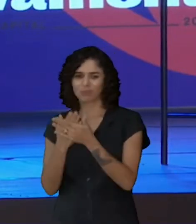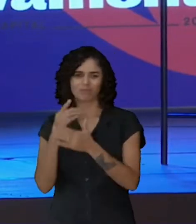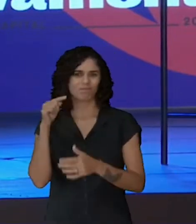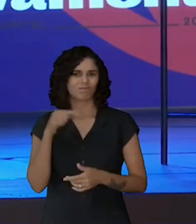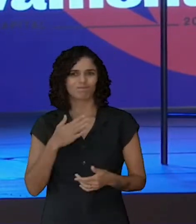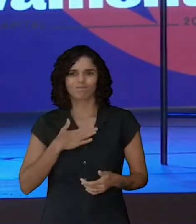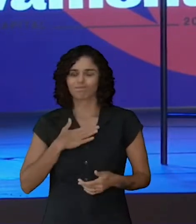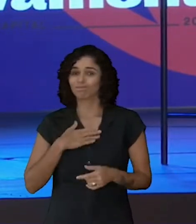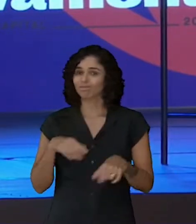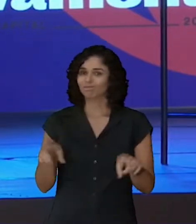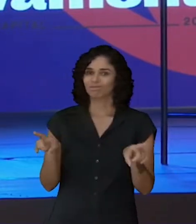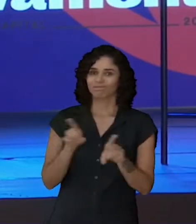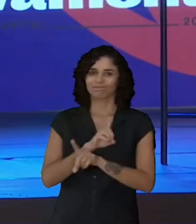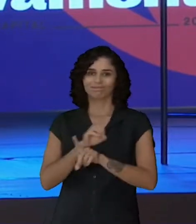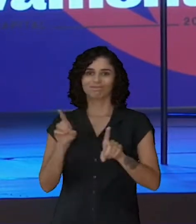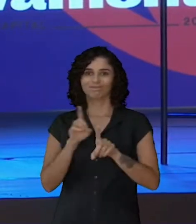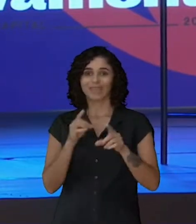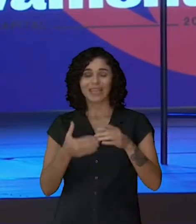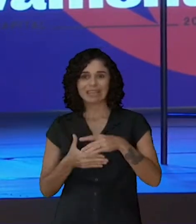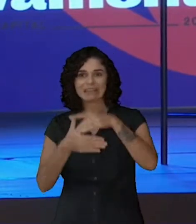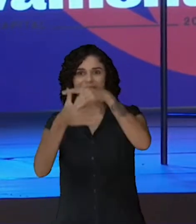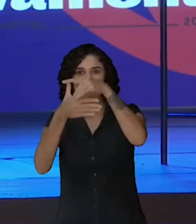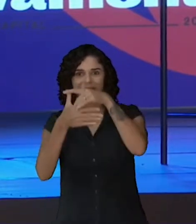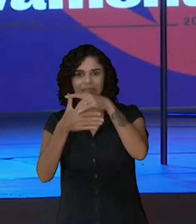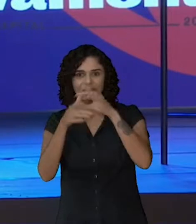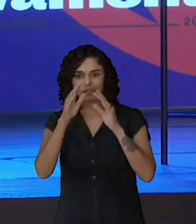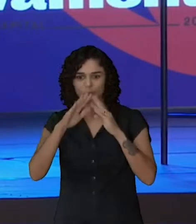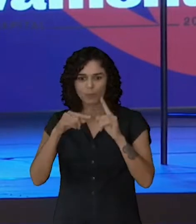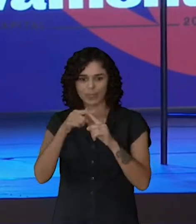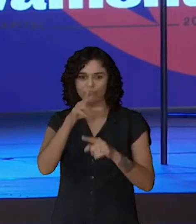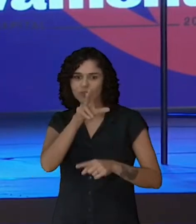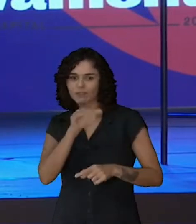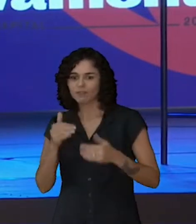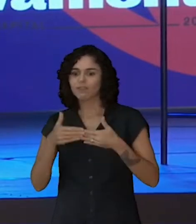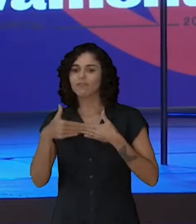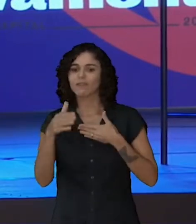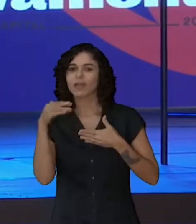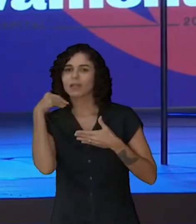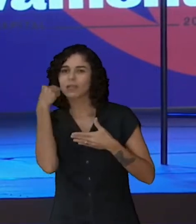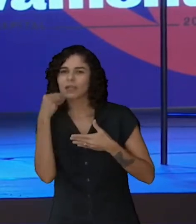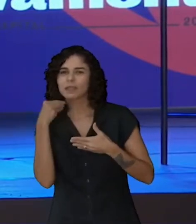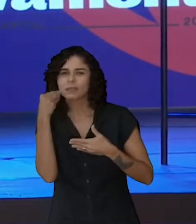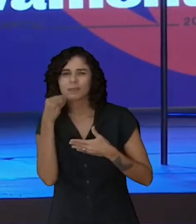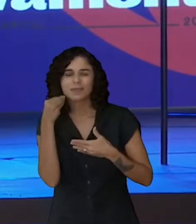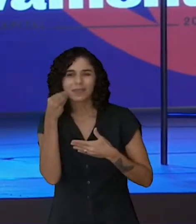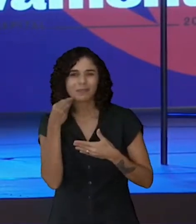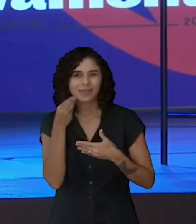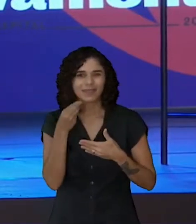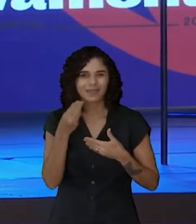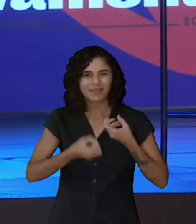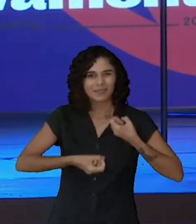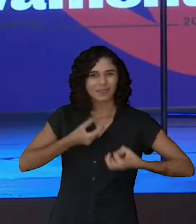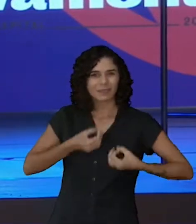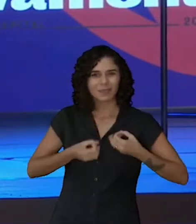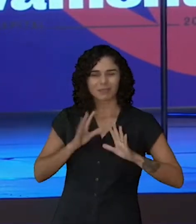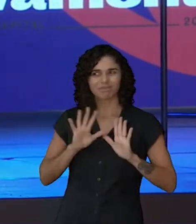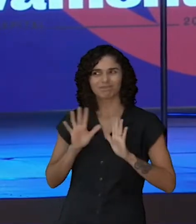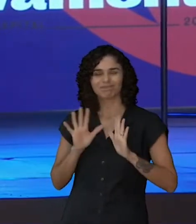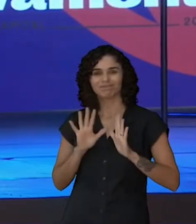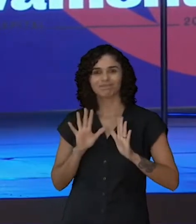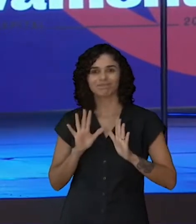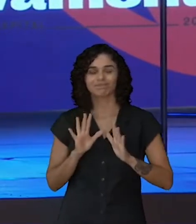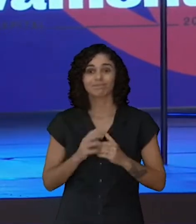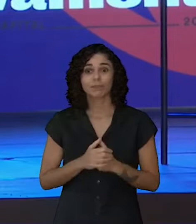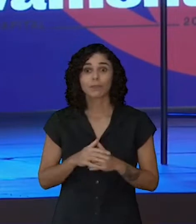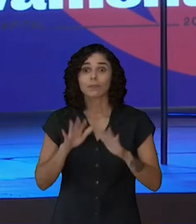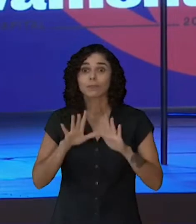a liderança de uma igreja que vai experimentar um avivamento. Se eu fosse Deus, eu não seria nem pastor, nem chamado. Mas